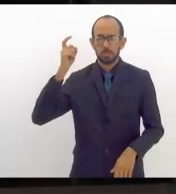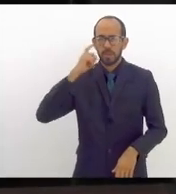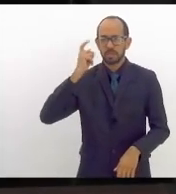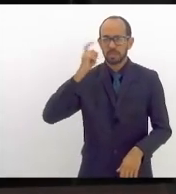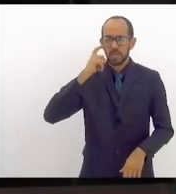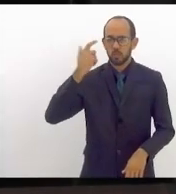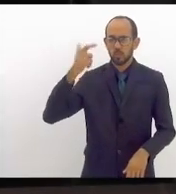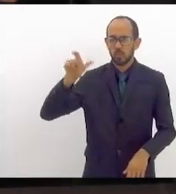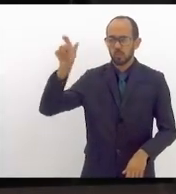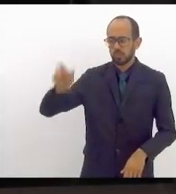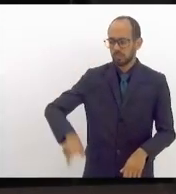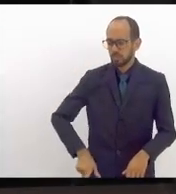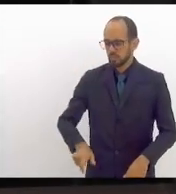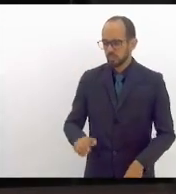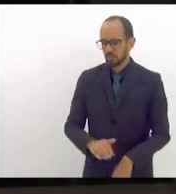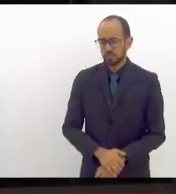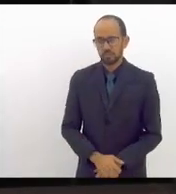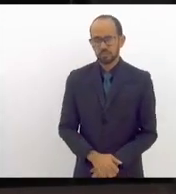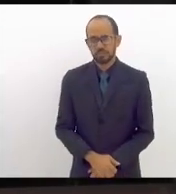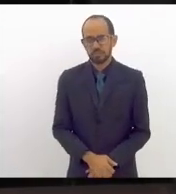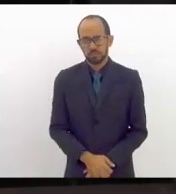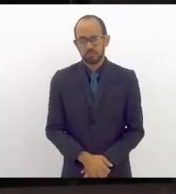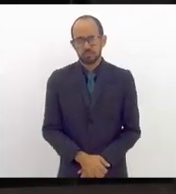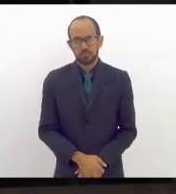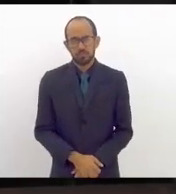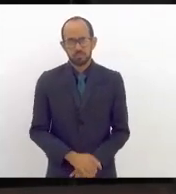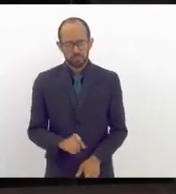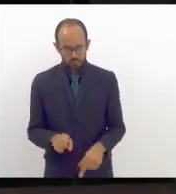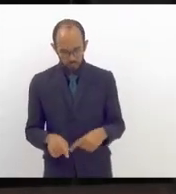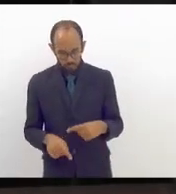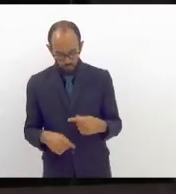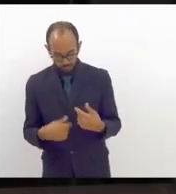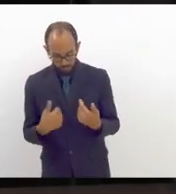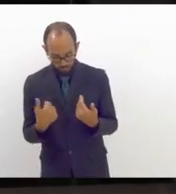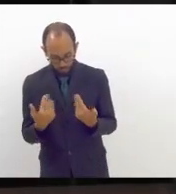é isso daí que a gente então